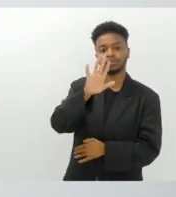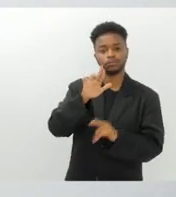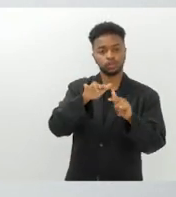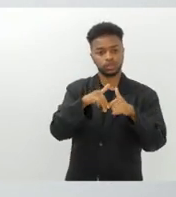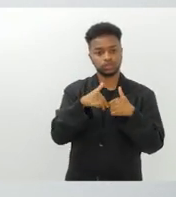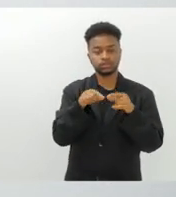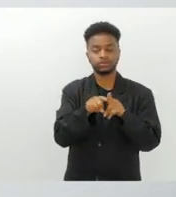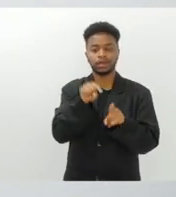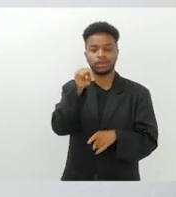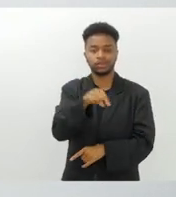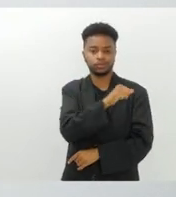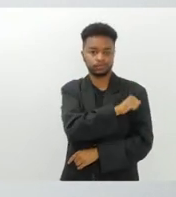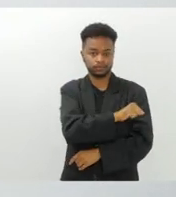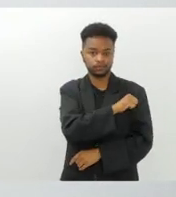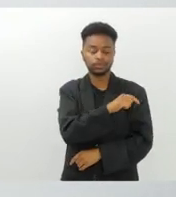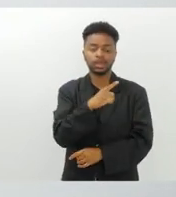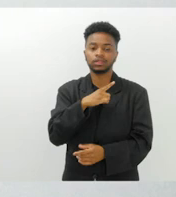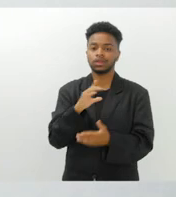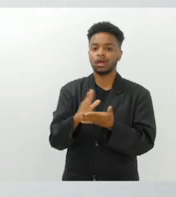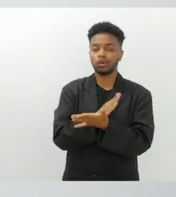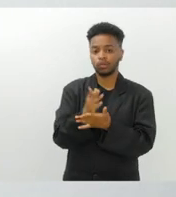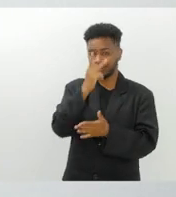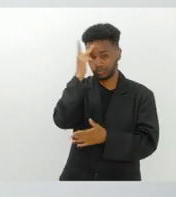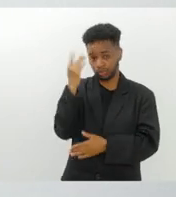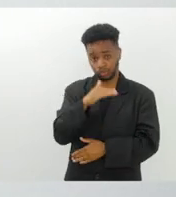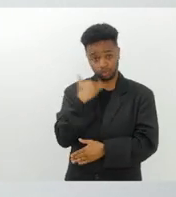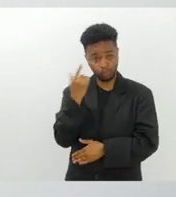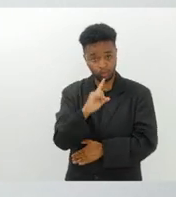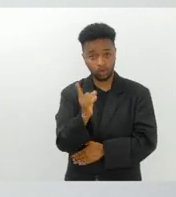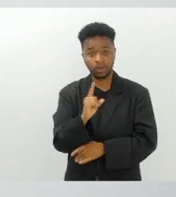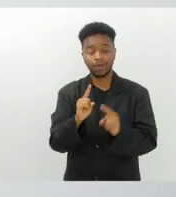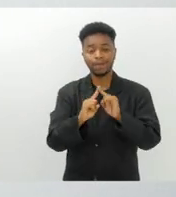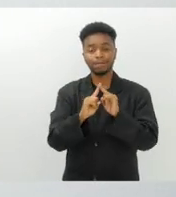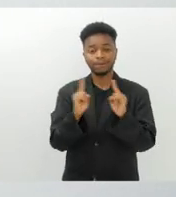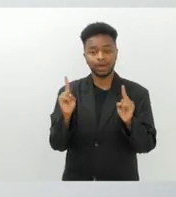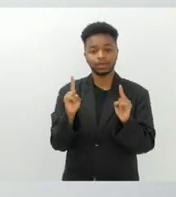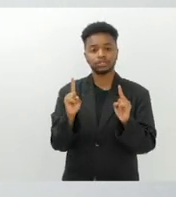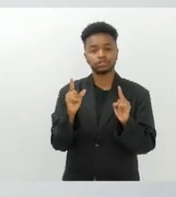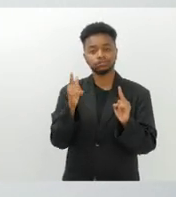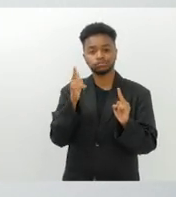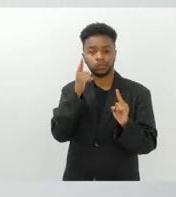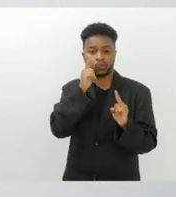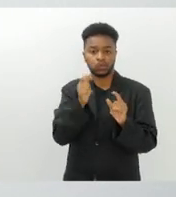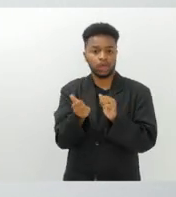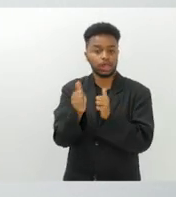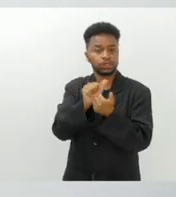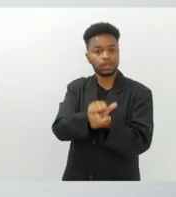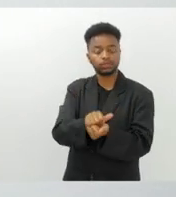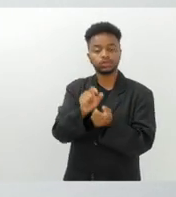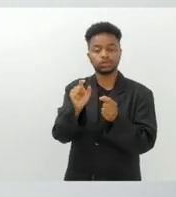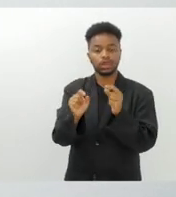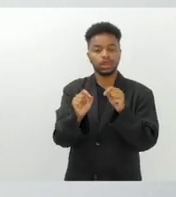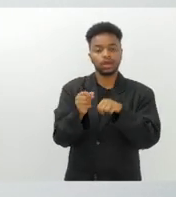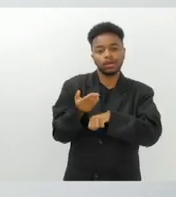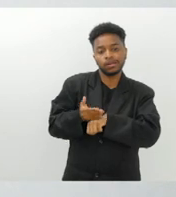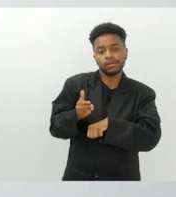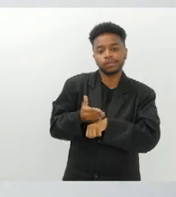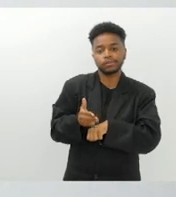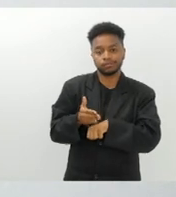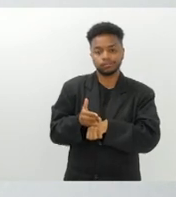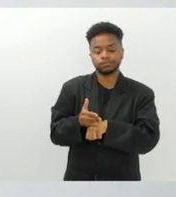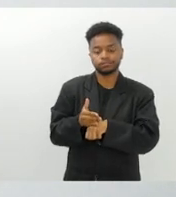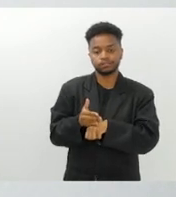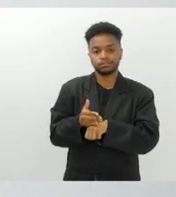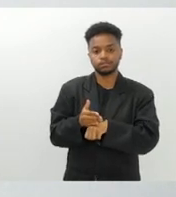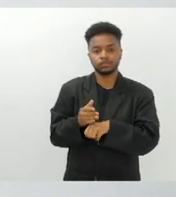no Rio de Janeiro, tem gente que não morreu, mas se ajustou a uma prática